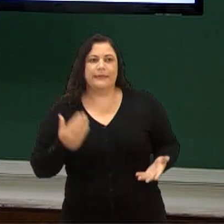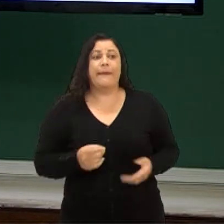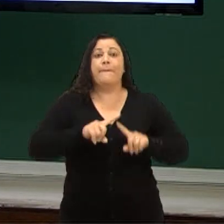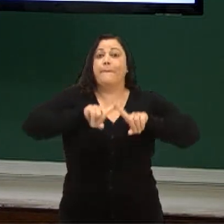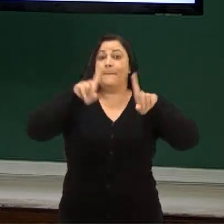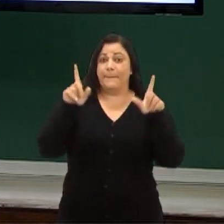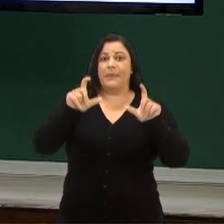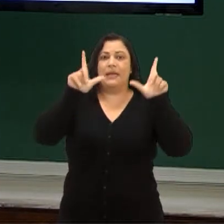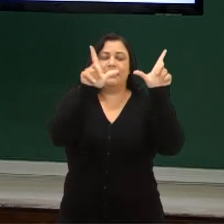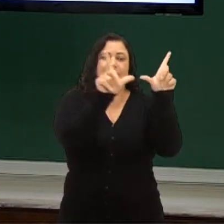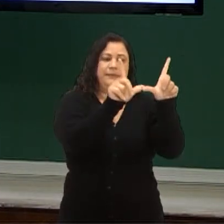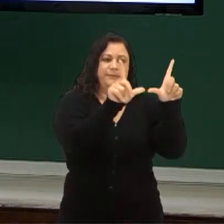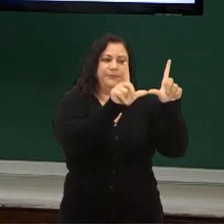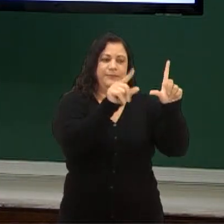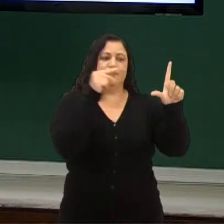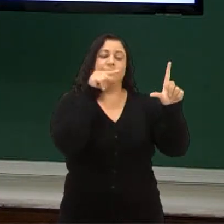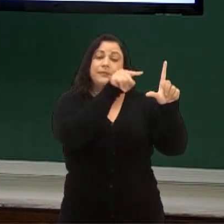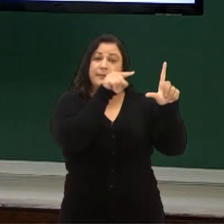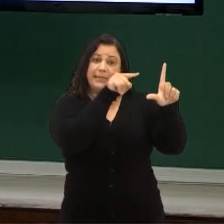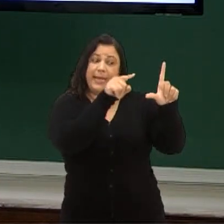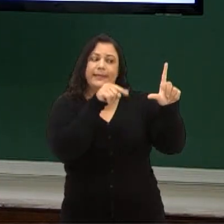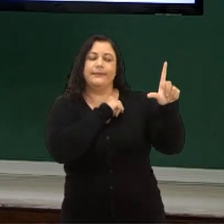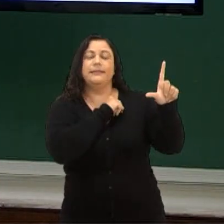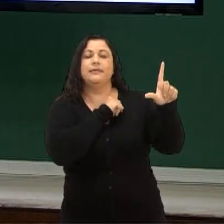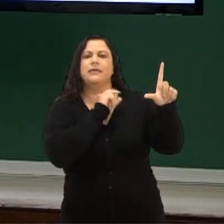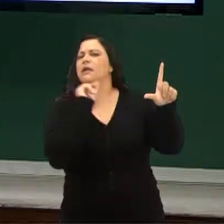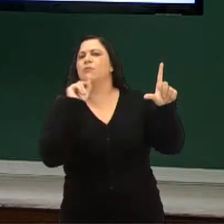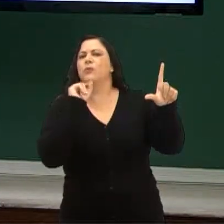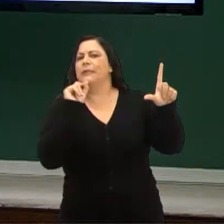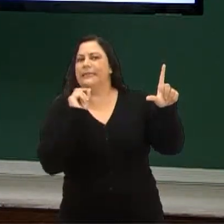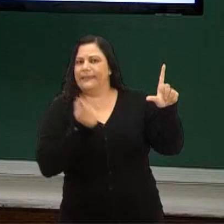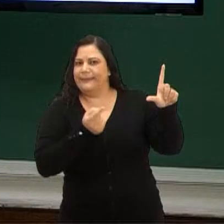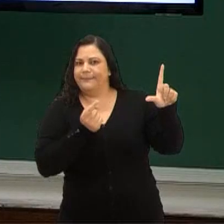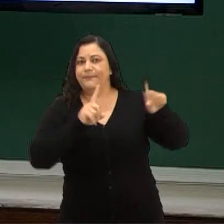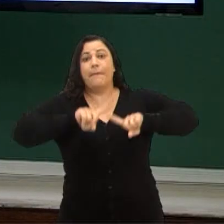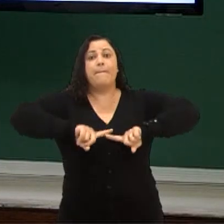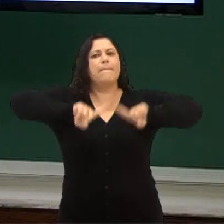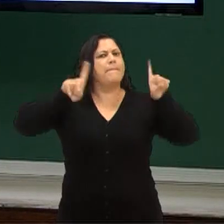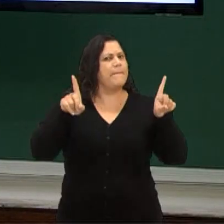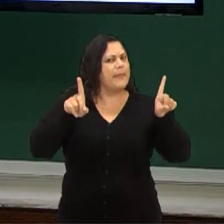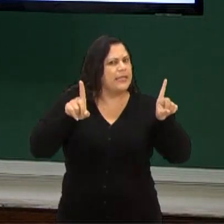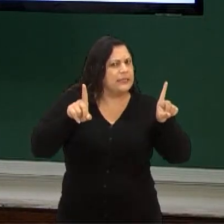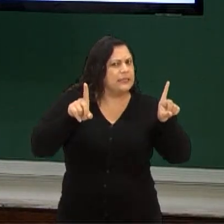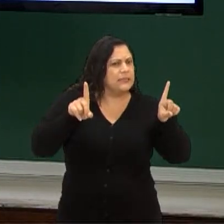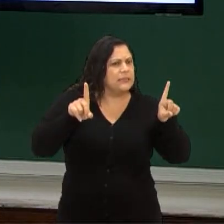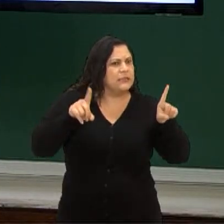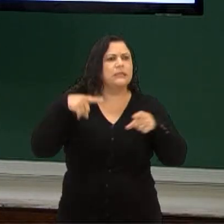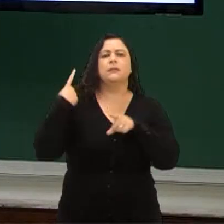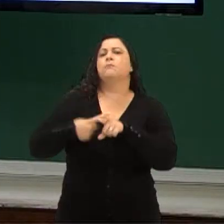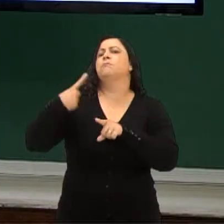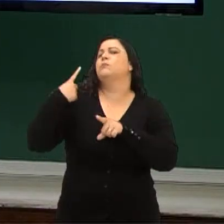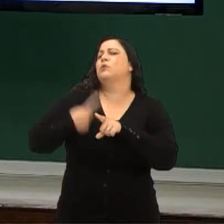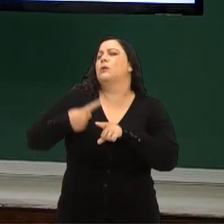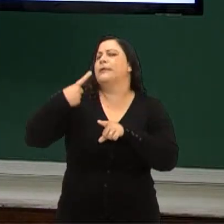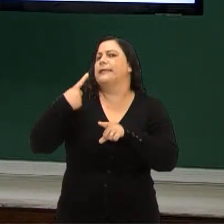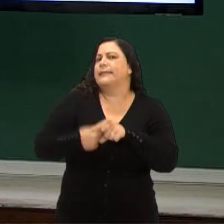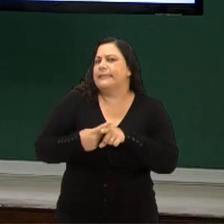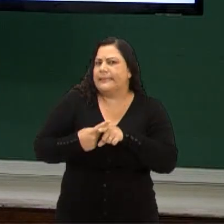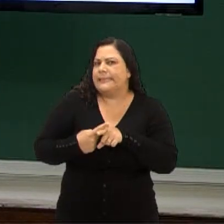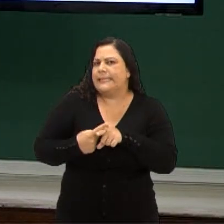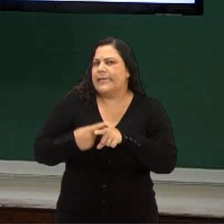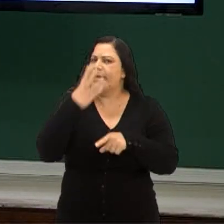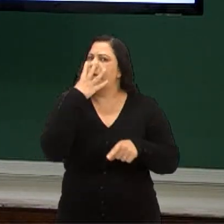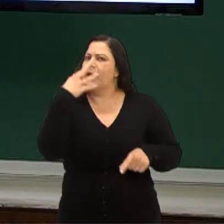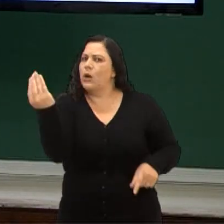aqui, especificamente na tirinha, ela serve para fazer o quê, meus amigos? Aqui, ó. Ele pergunta, mas por que chamam ele de